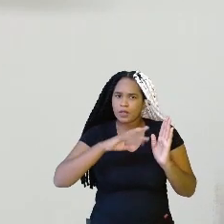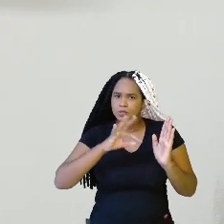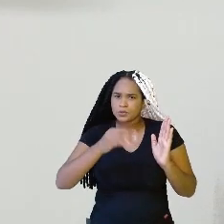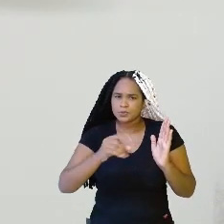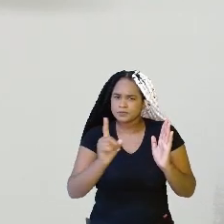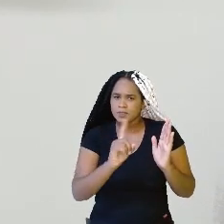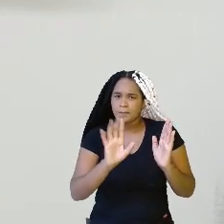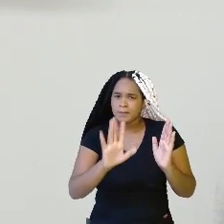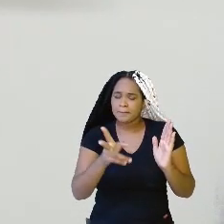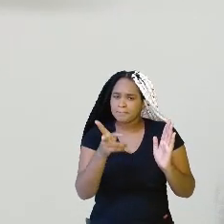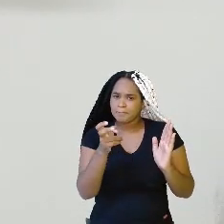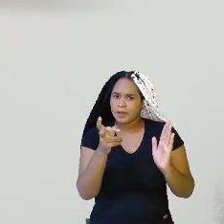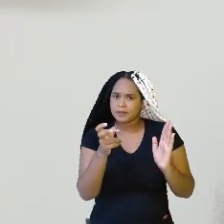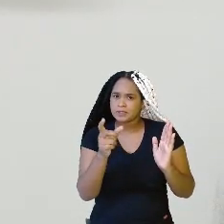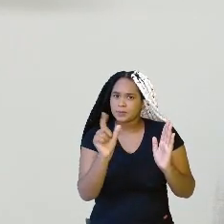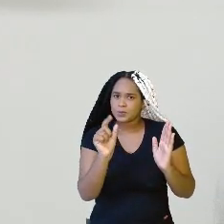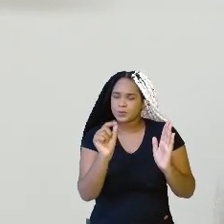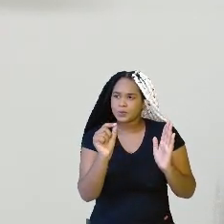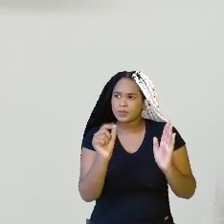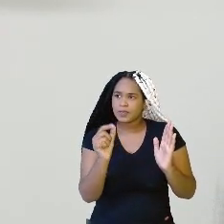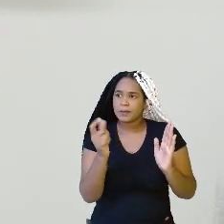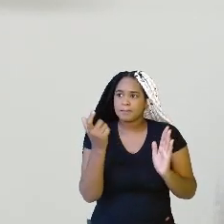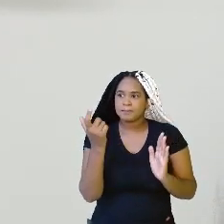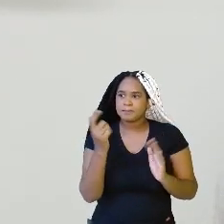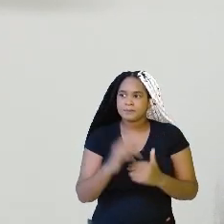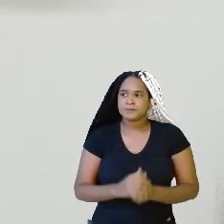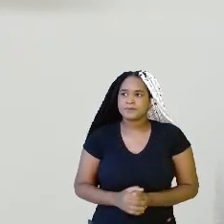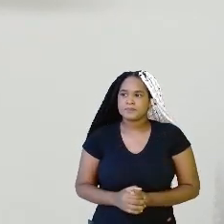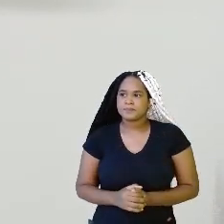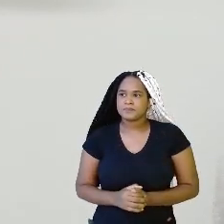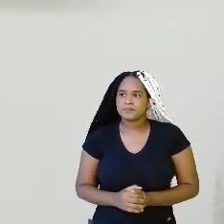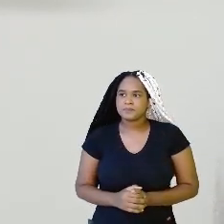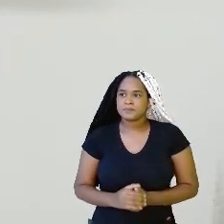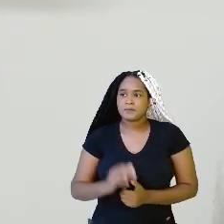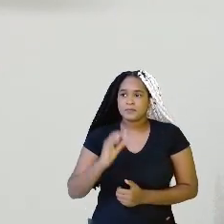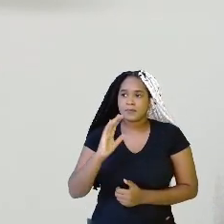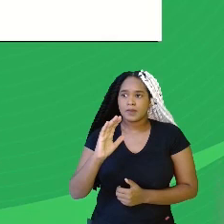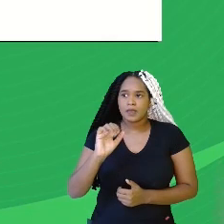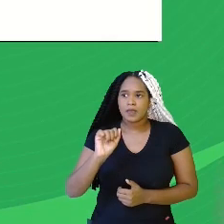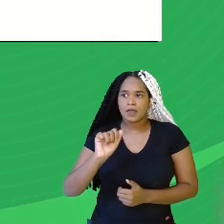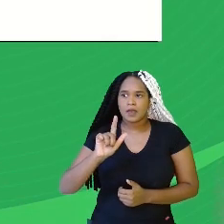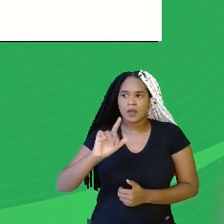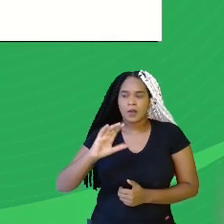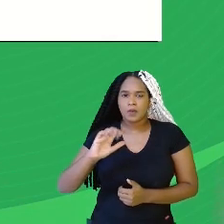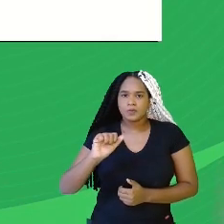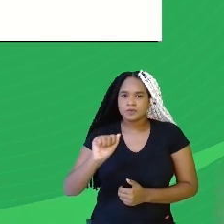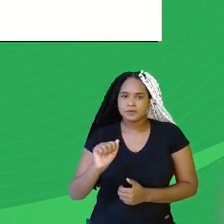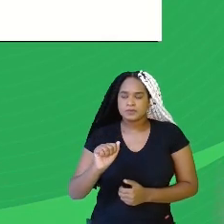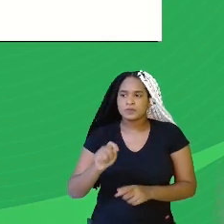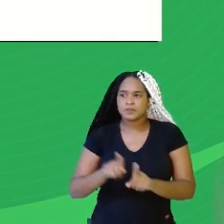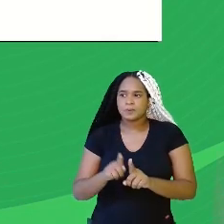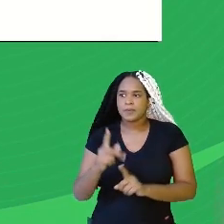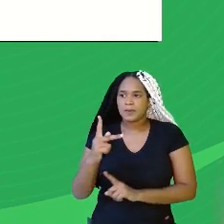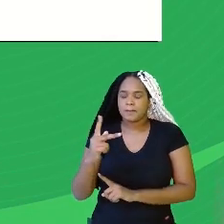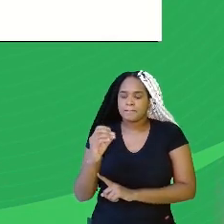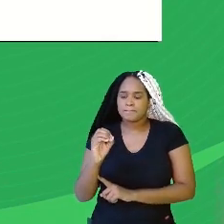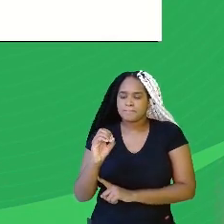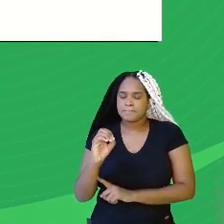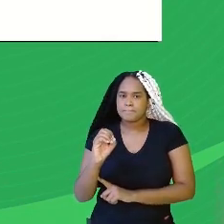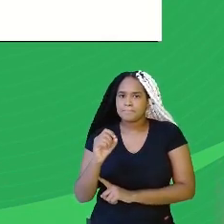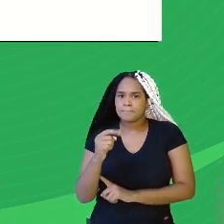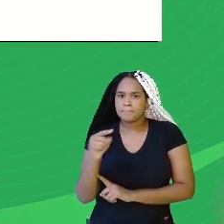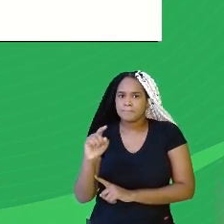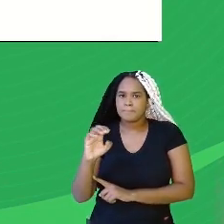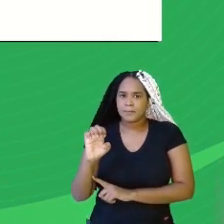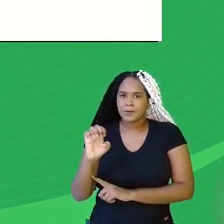perceber, tem aí calça, põe. Esses verbos, está dando ação de quê? Uma ideia